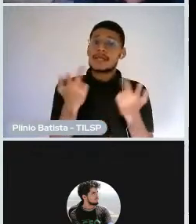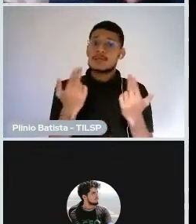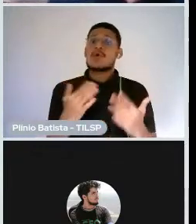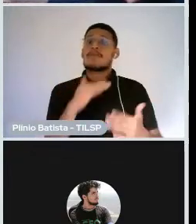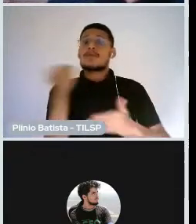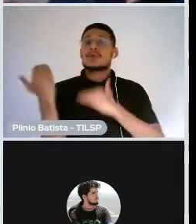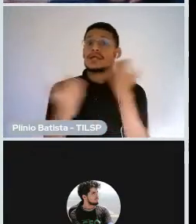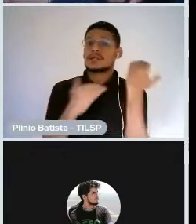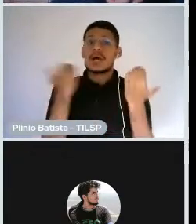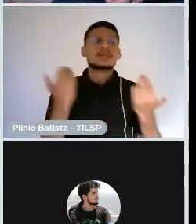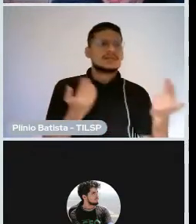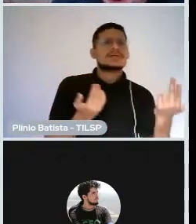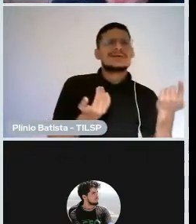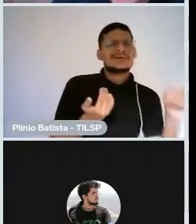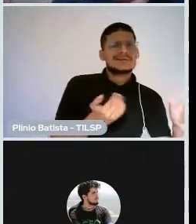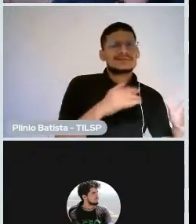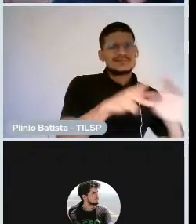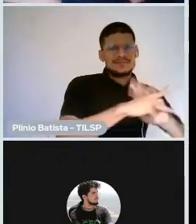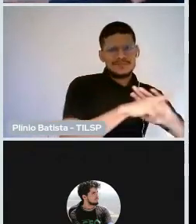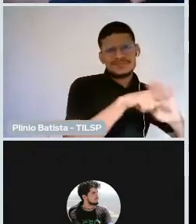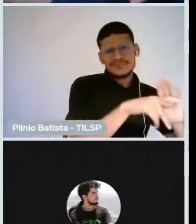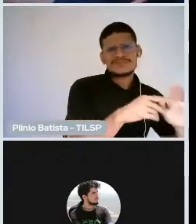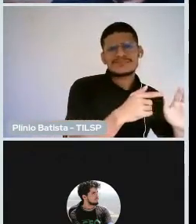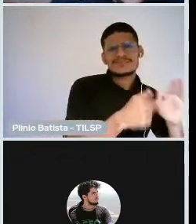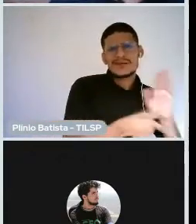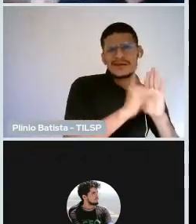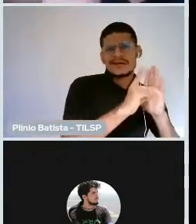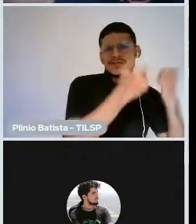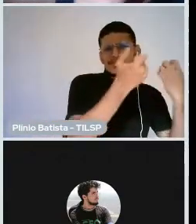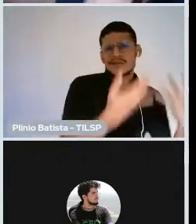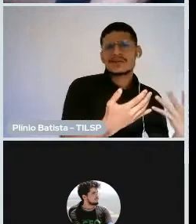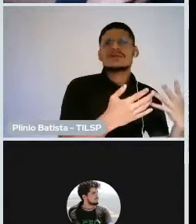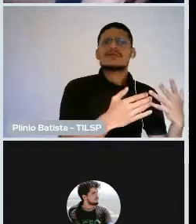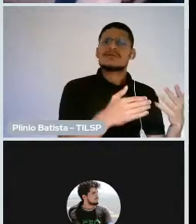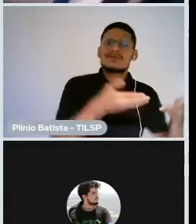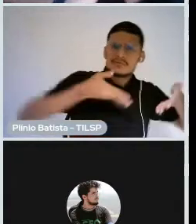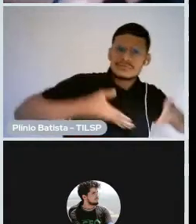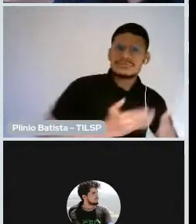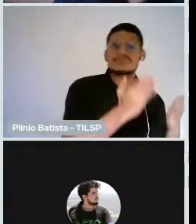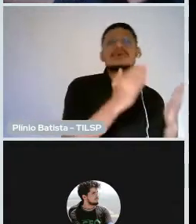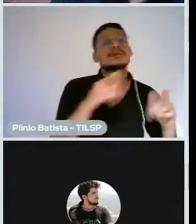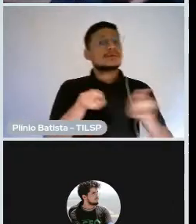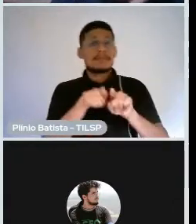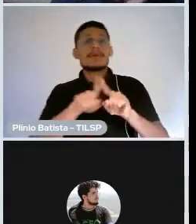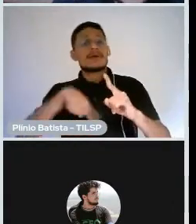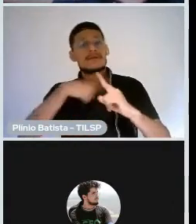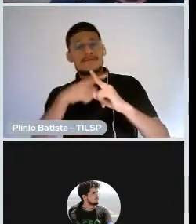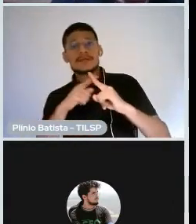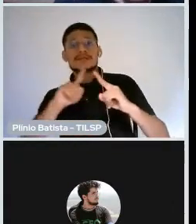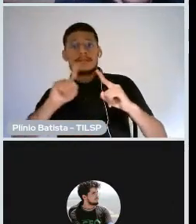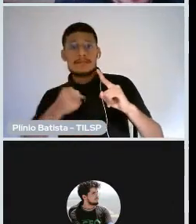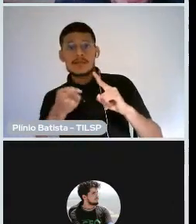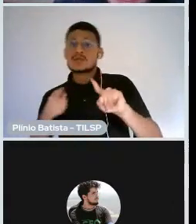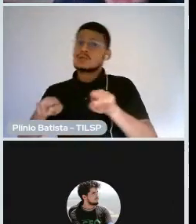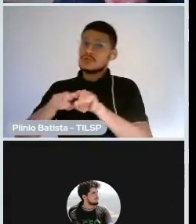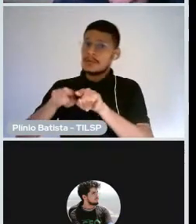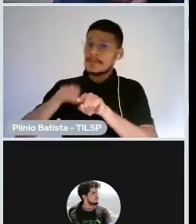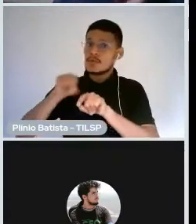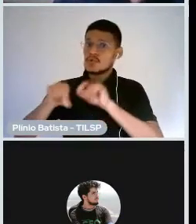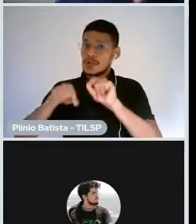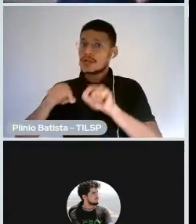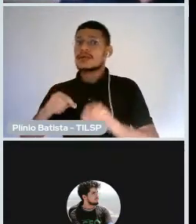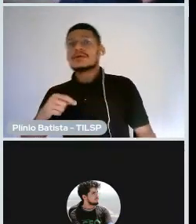natalidade, é o número de óbitos, vezes 1.000, dividido pela população total. E aí eu coloquei embaixo 10 de